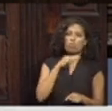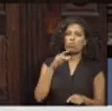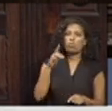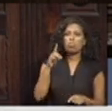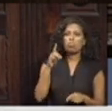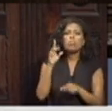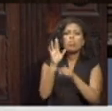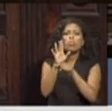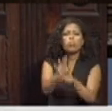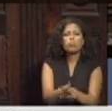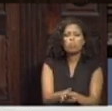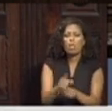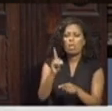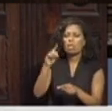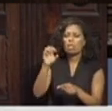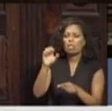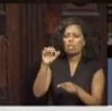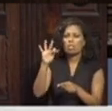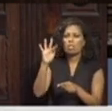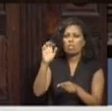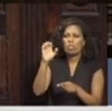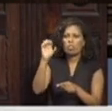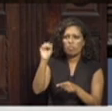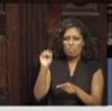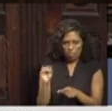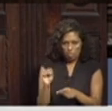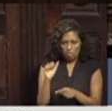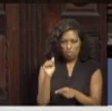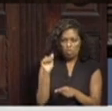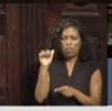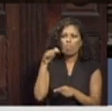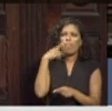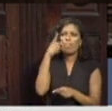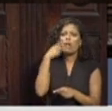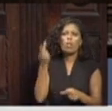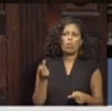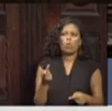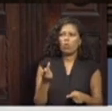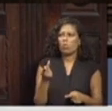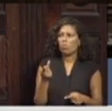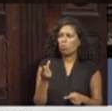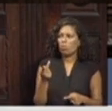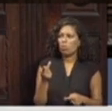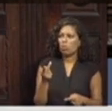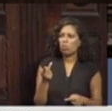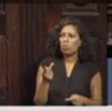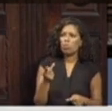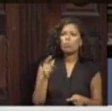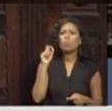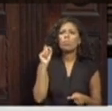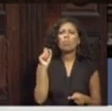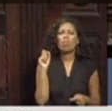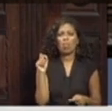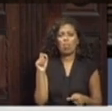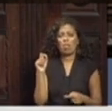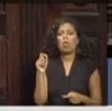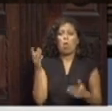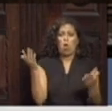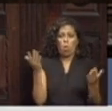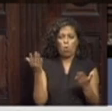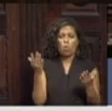no enfrentamento do crime. Que irresponsabilidade do ministro da Justiça colocar isso de maneira leviana,